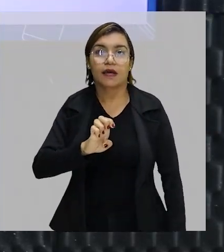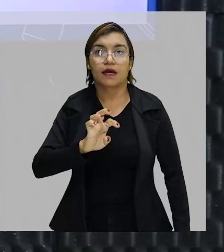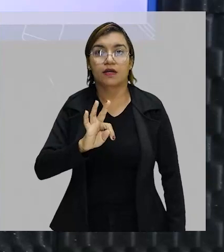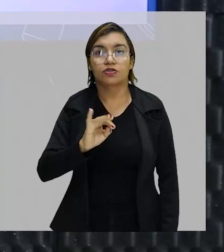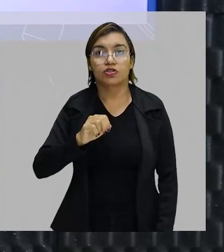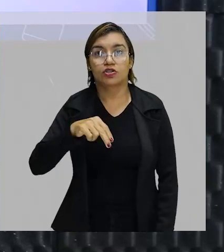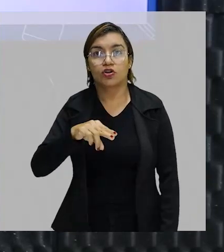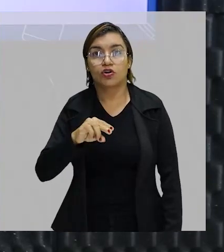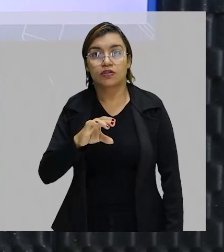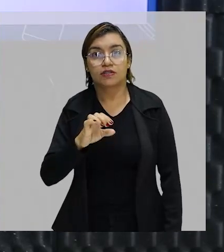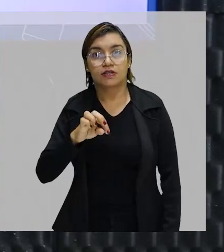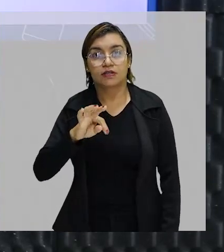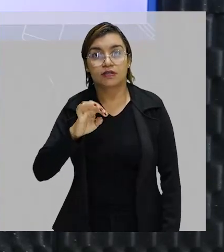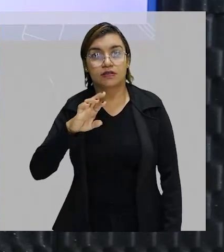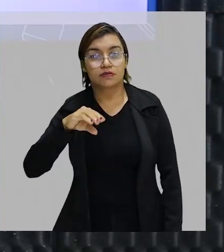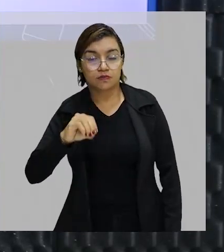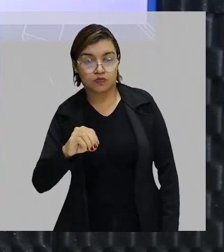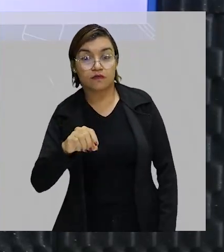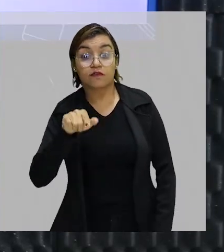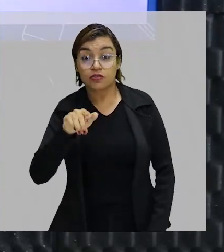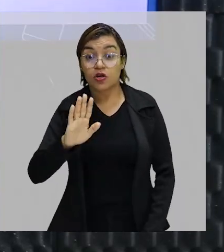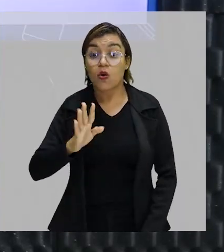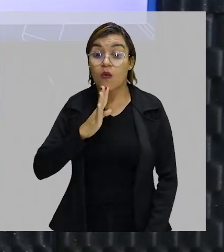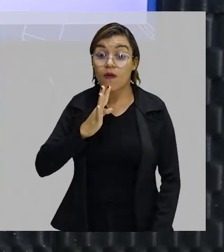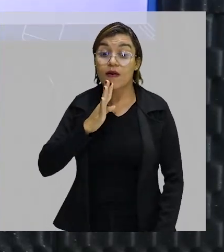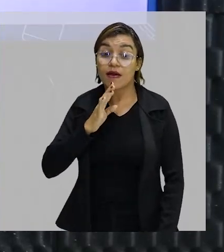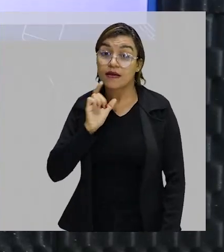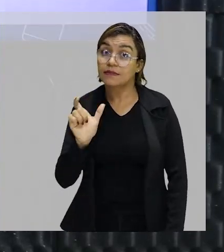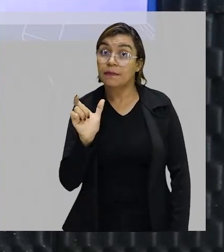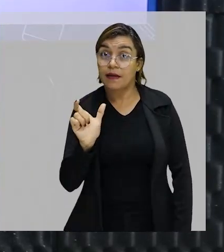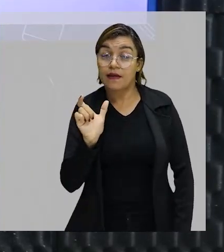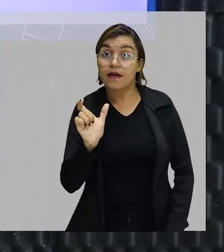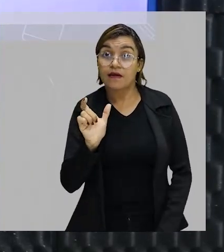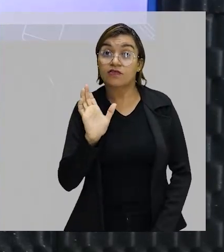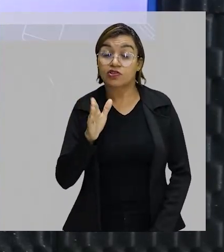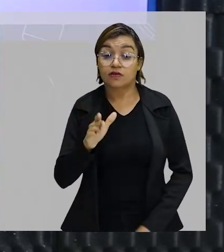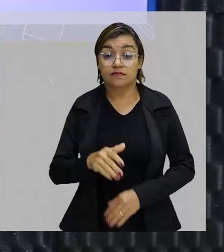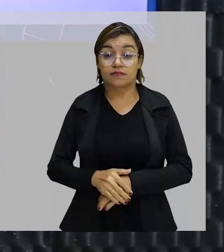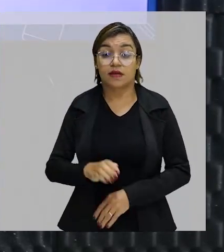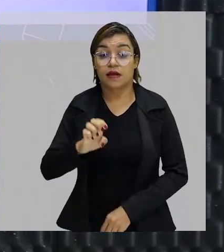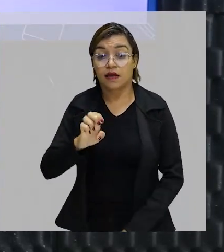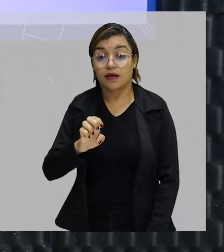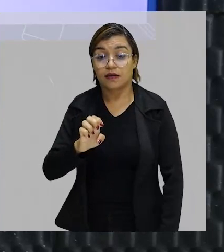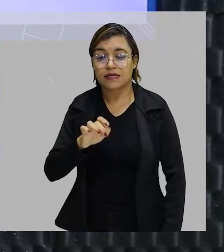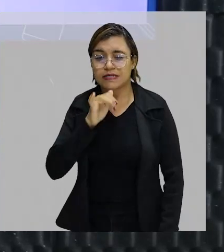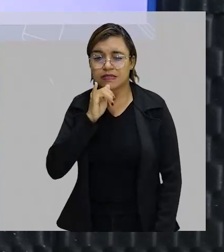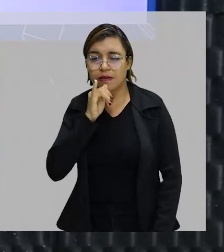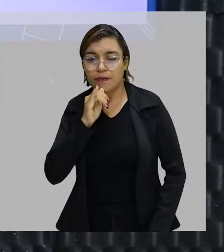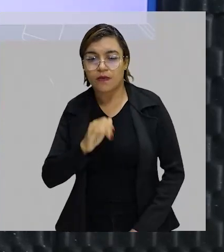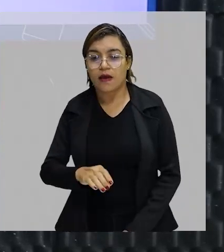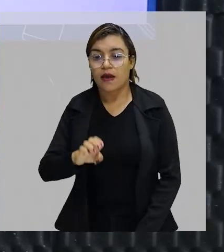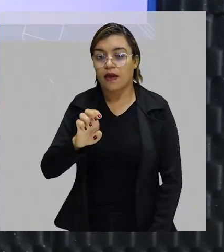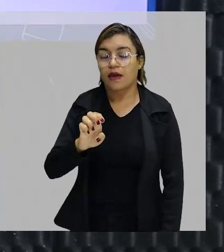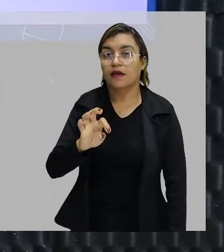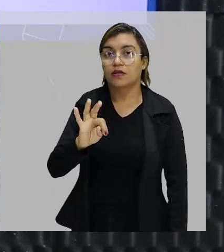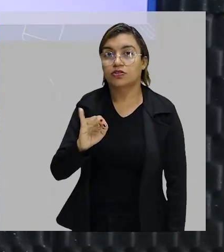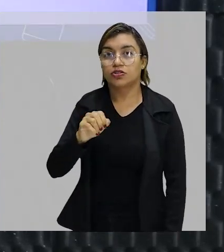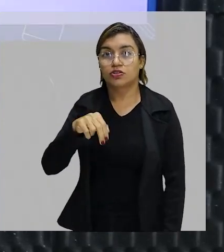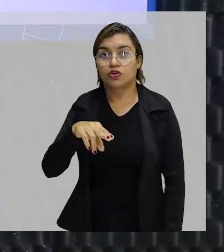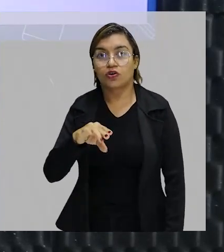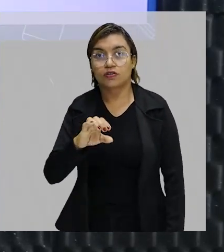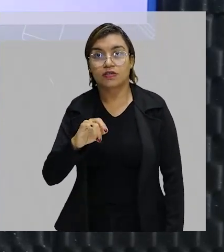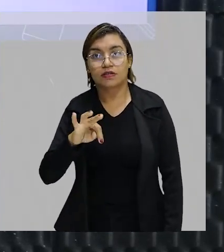etnocentrismo. Eu tenho certeza que você já ouviu essa palavra, você lembra, né? De já ter ouvido a palavra etnocentrismo. Etnocentrismo deriva